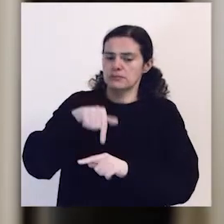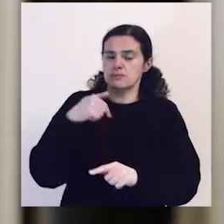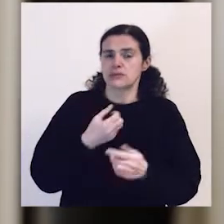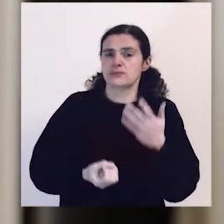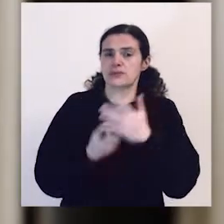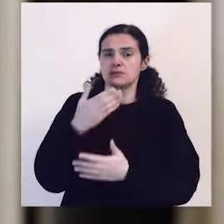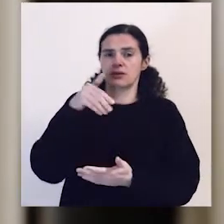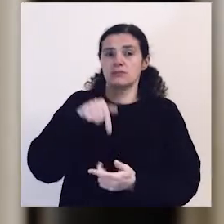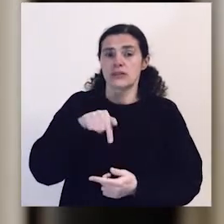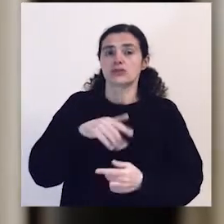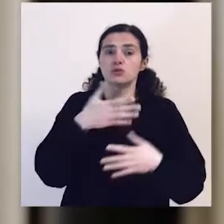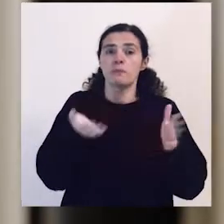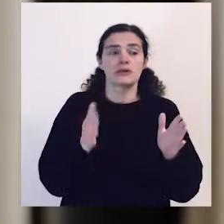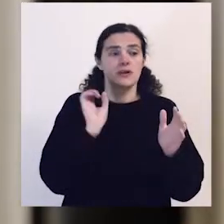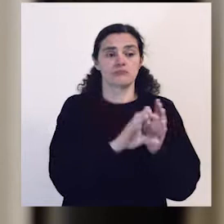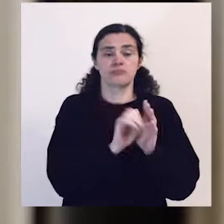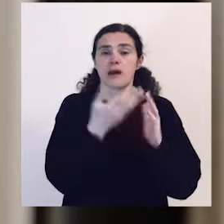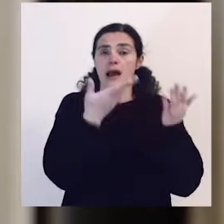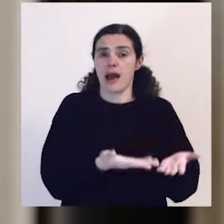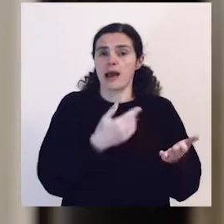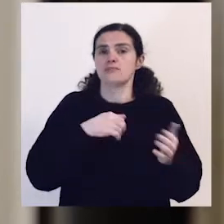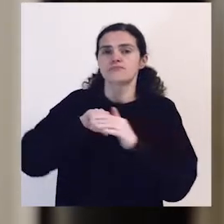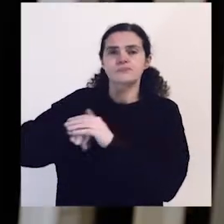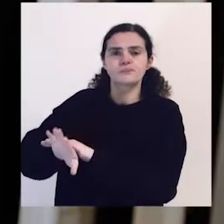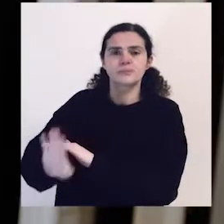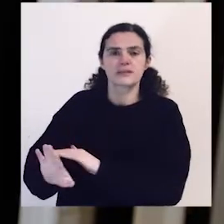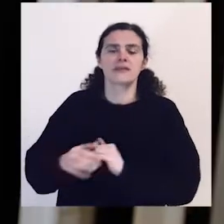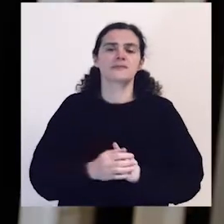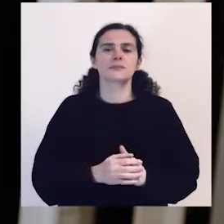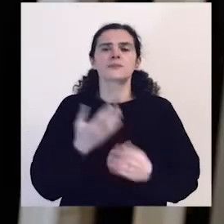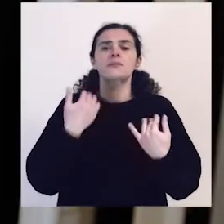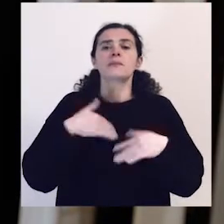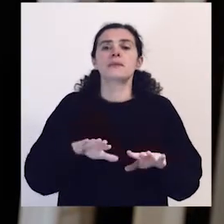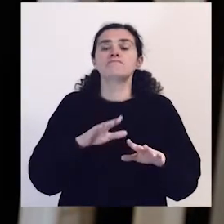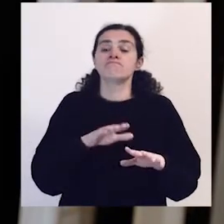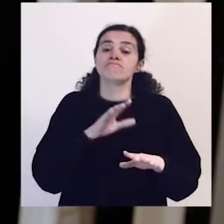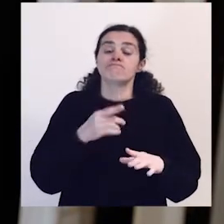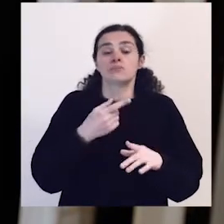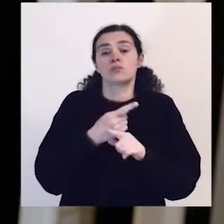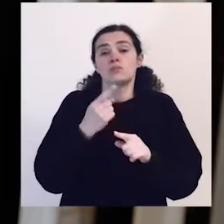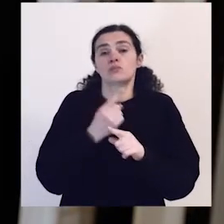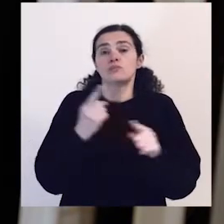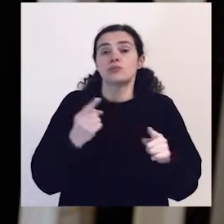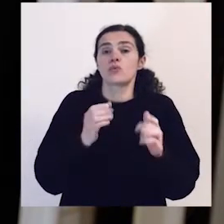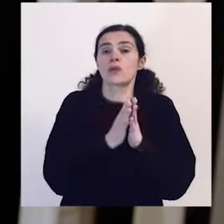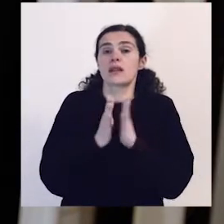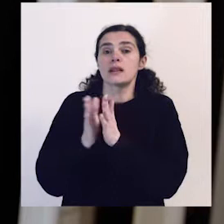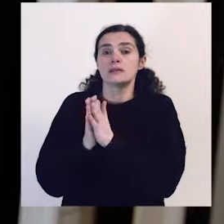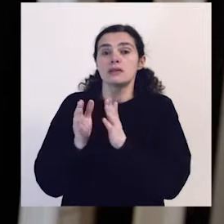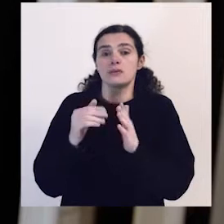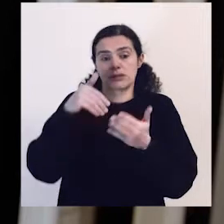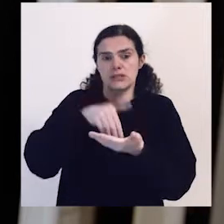Fundação encontra-se armazenada aqui neste espaço, nas nossas reservas, mas dado o contínuo crescimento da coleção